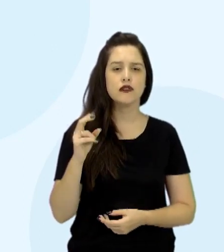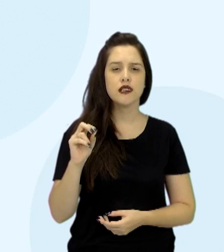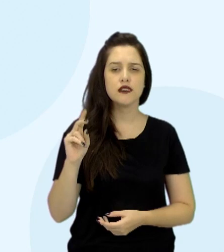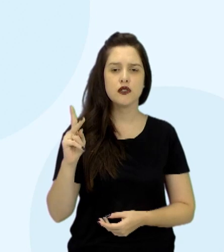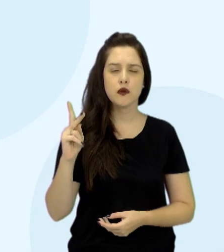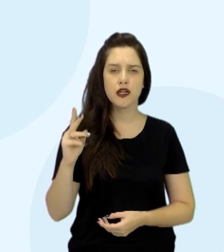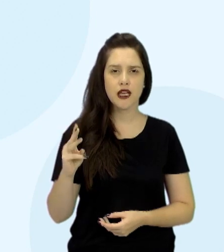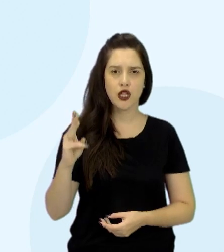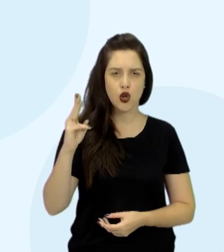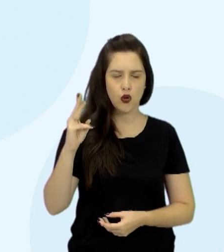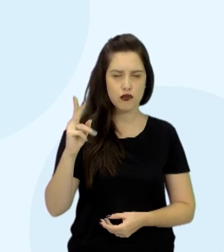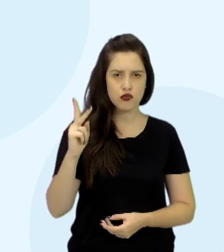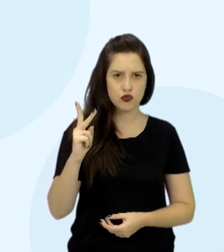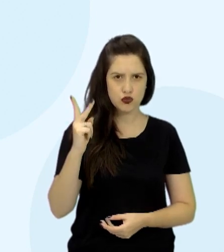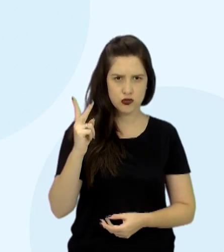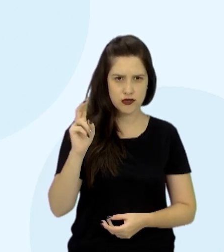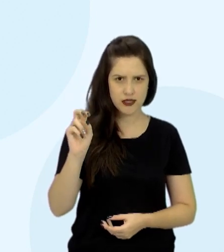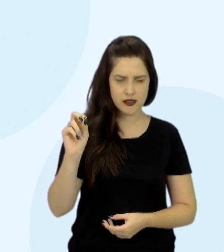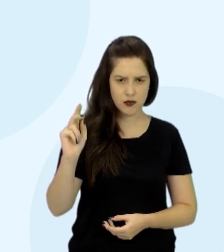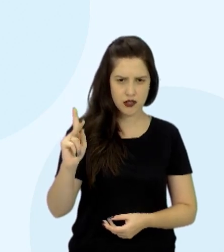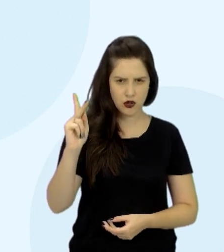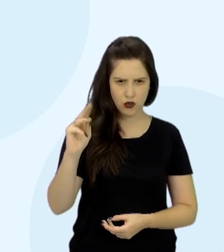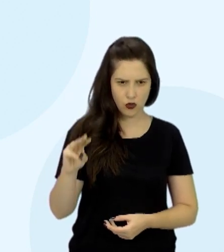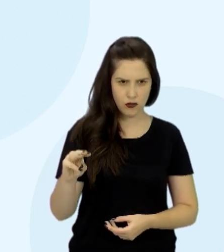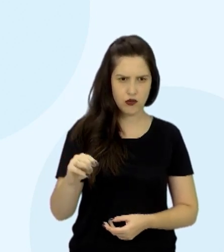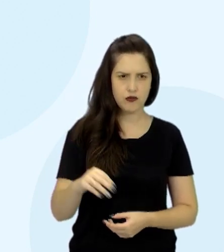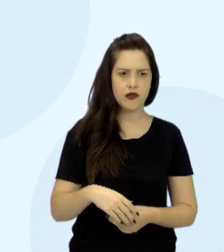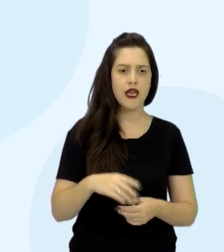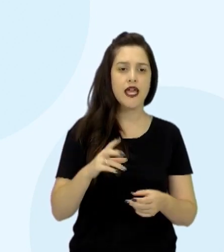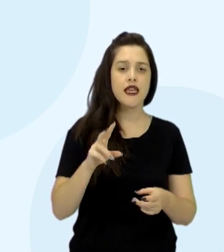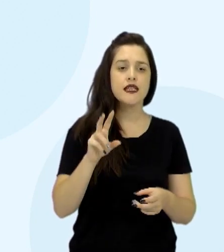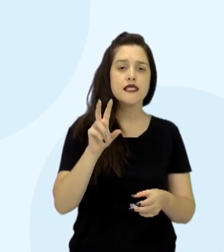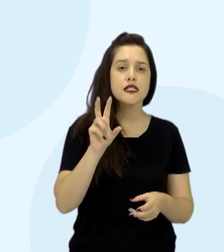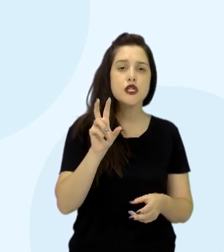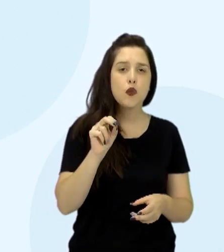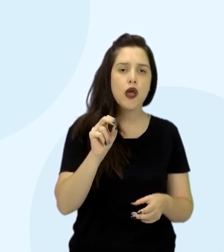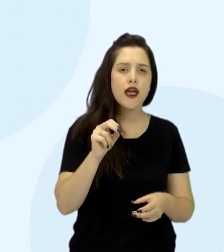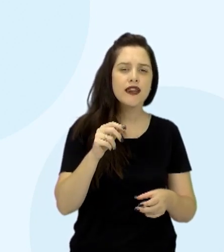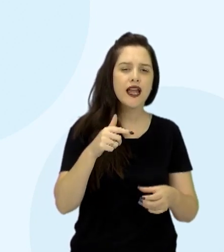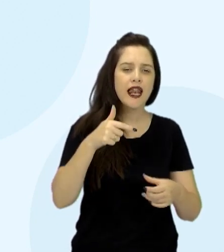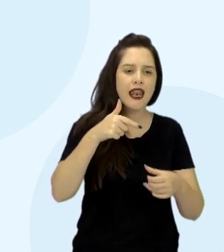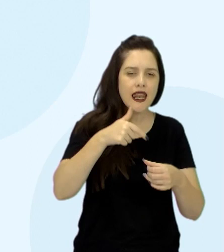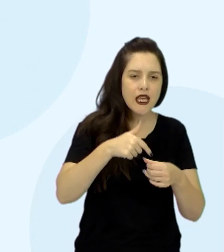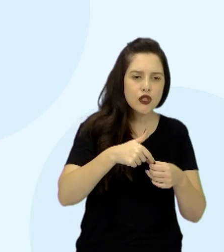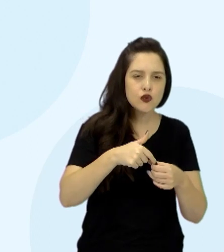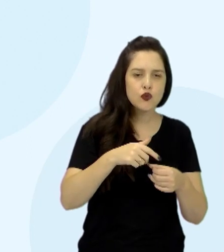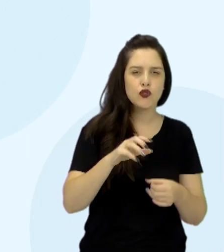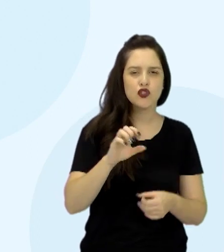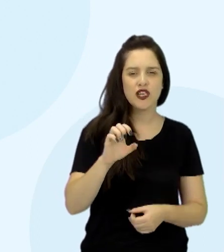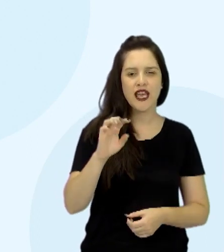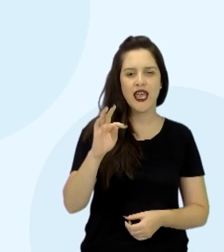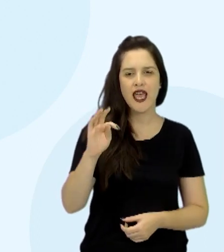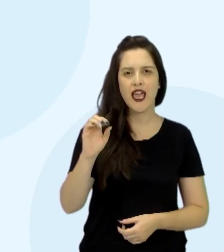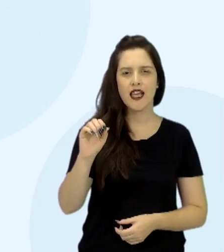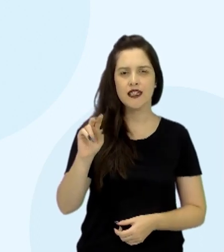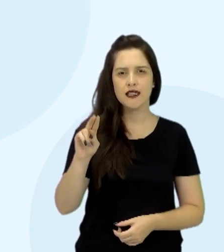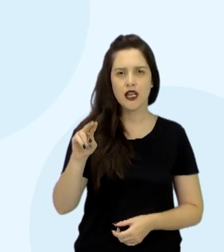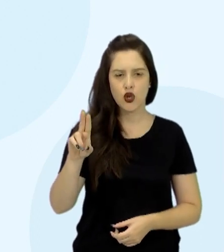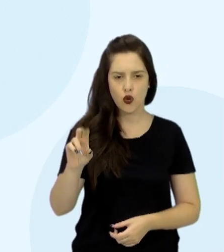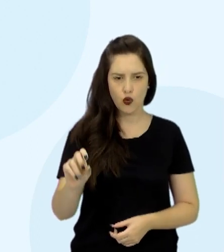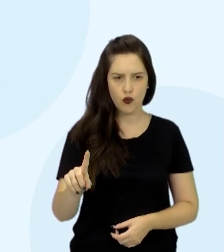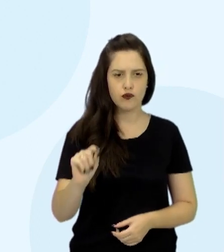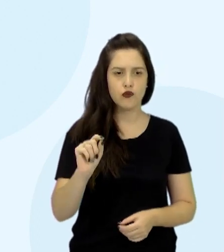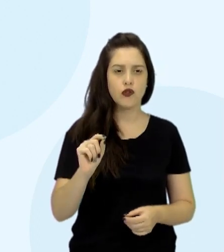quilômetros novamente, que é a distância. Só que agora litros é volume de combustível. Então eu tenho